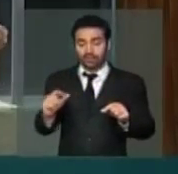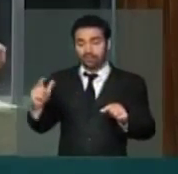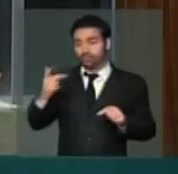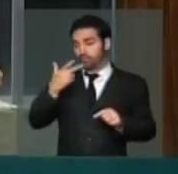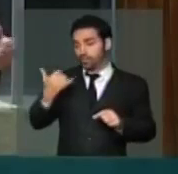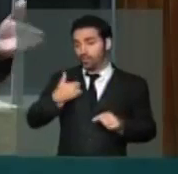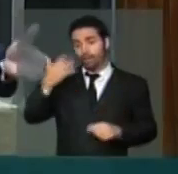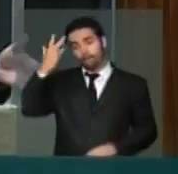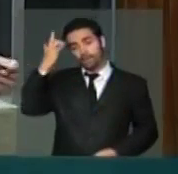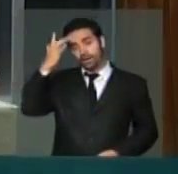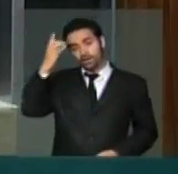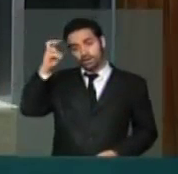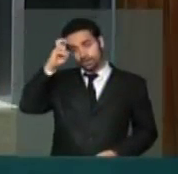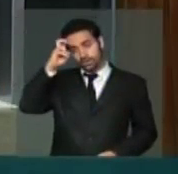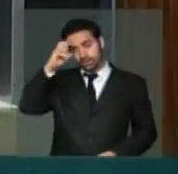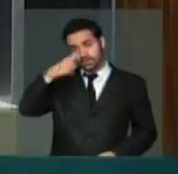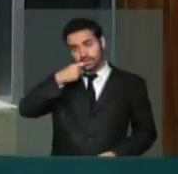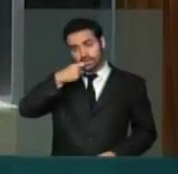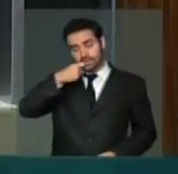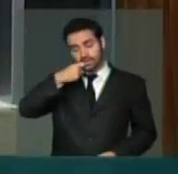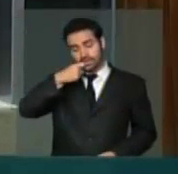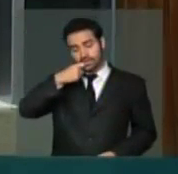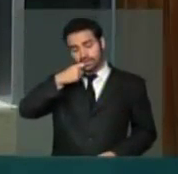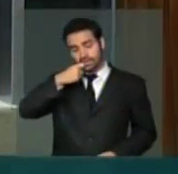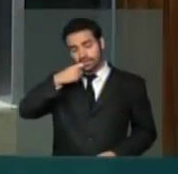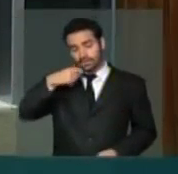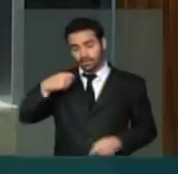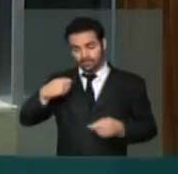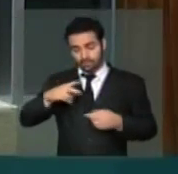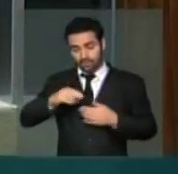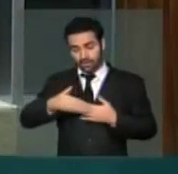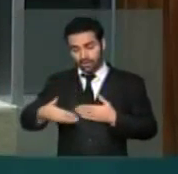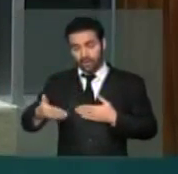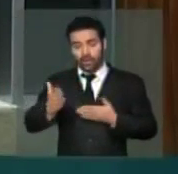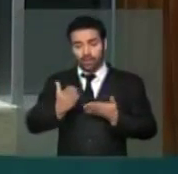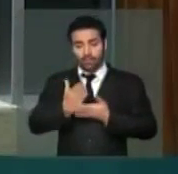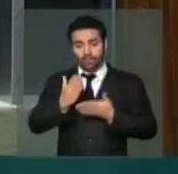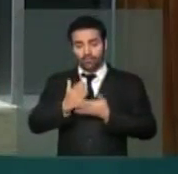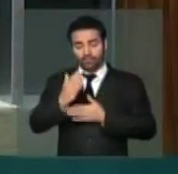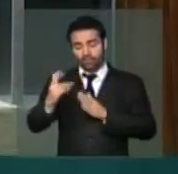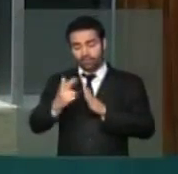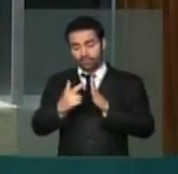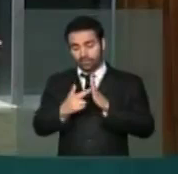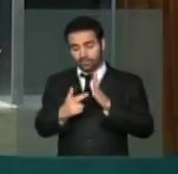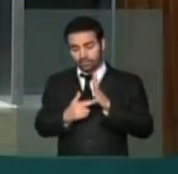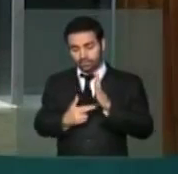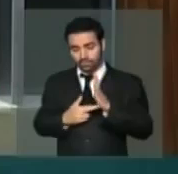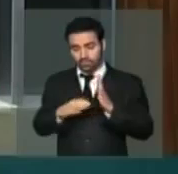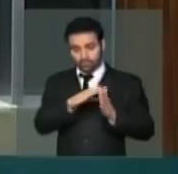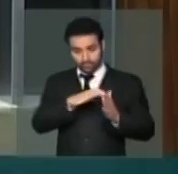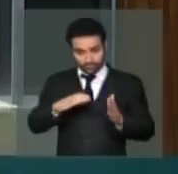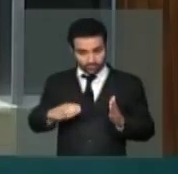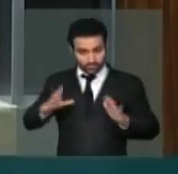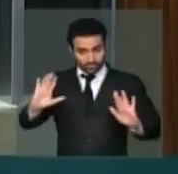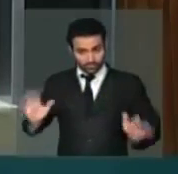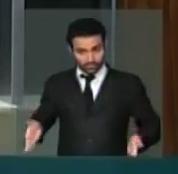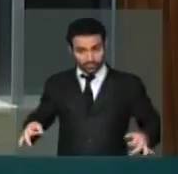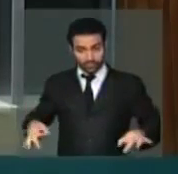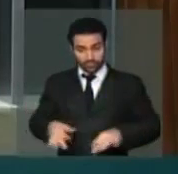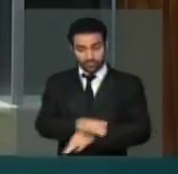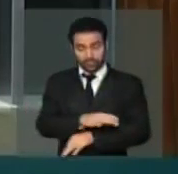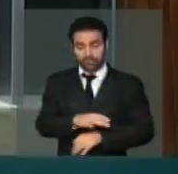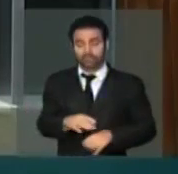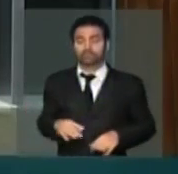amanhã, quinta-feira e sexta-feira, deverá ser aprovado o relatório dentro dessa comissão, que já está pronto, e